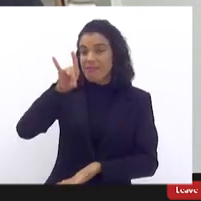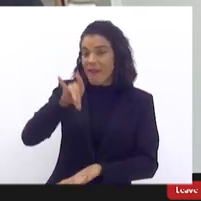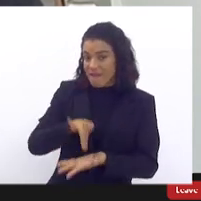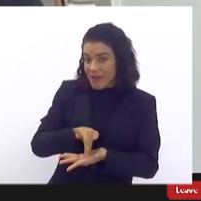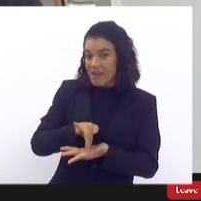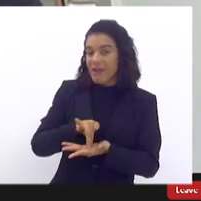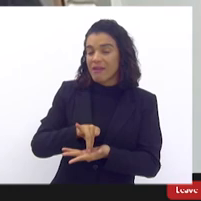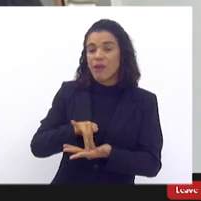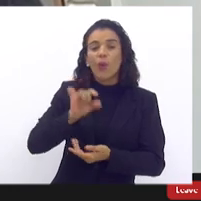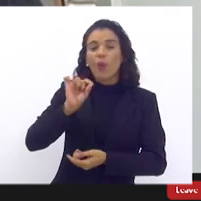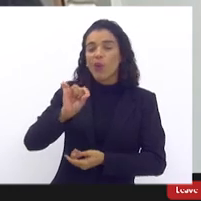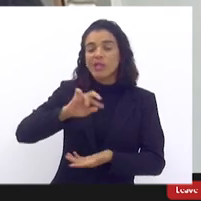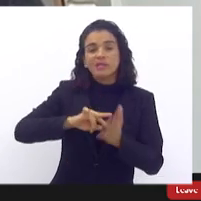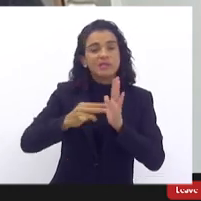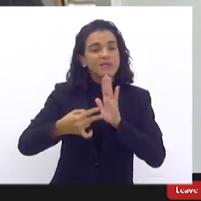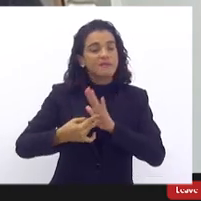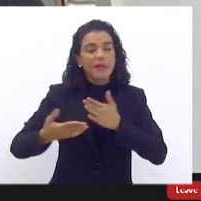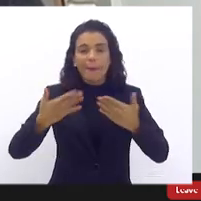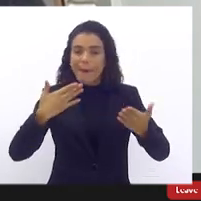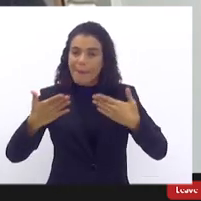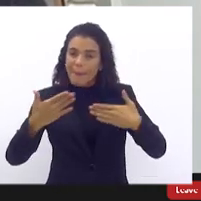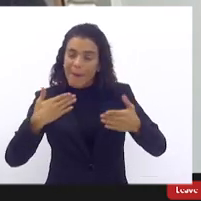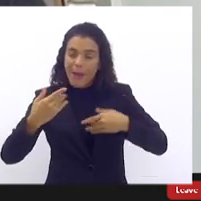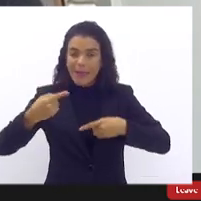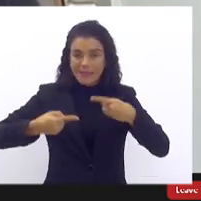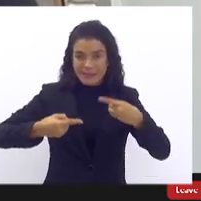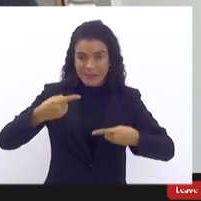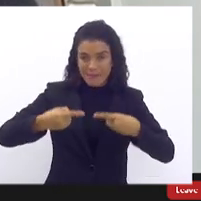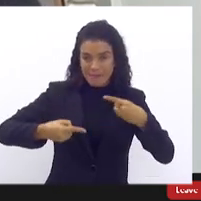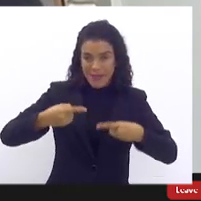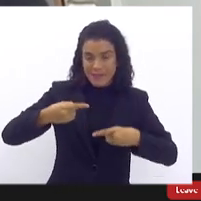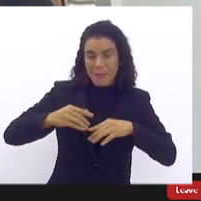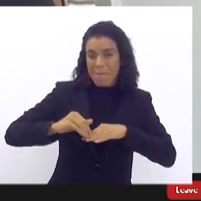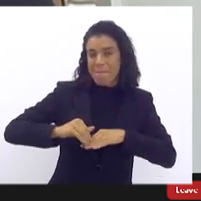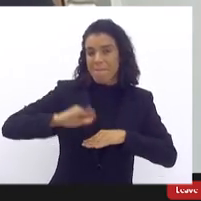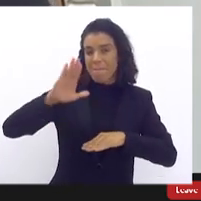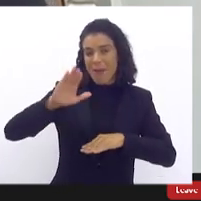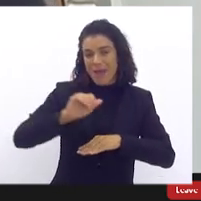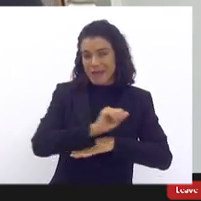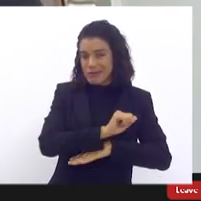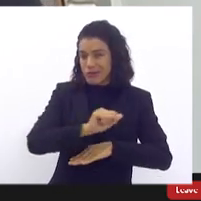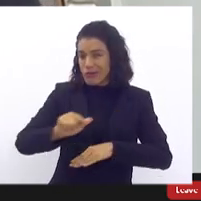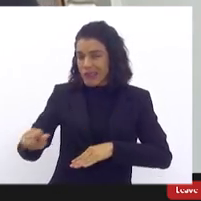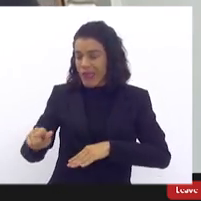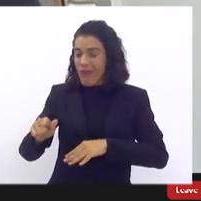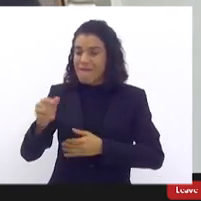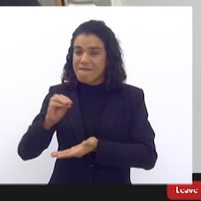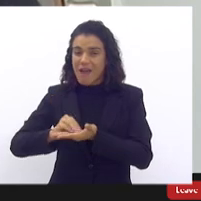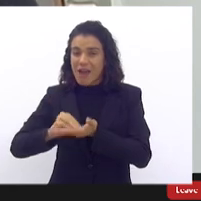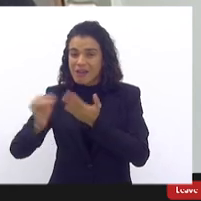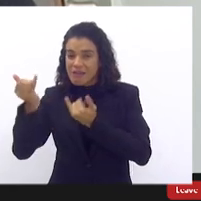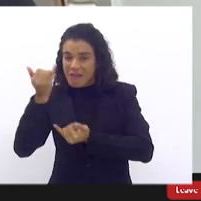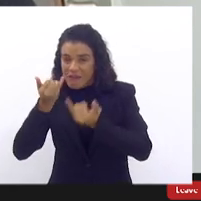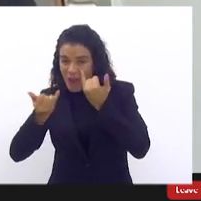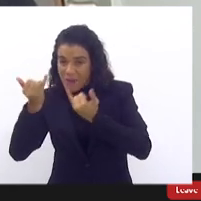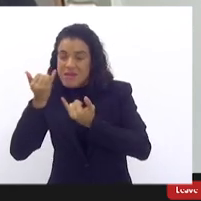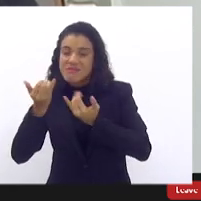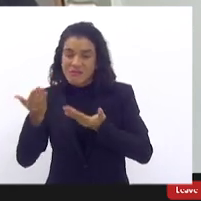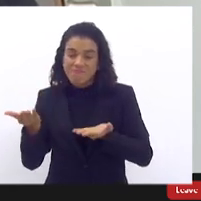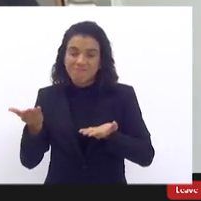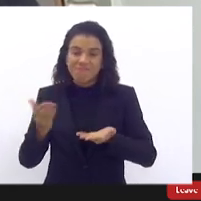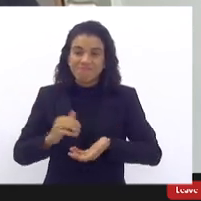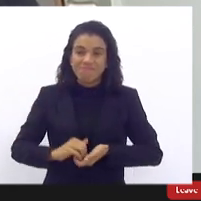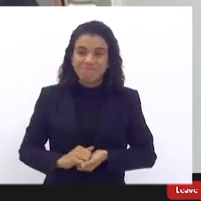esses debates, e para além de algumas concepções mal colocadas, mesmo desinformativas, que têm